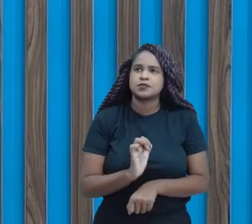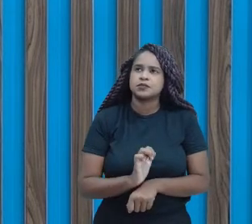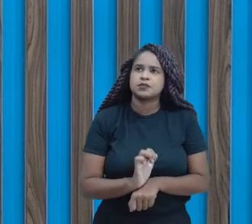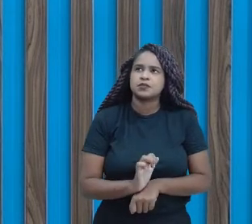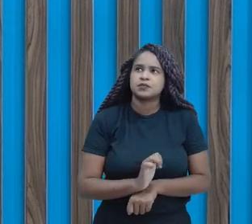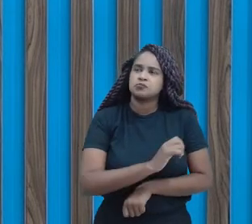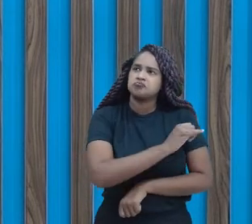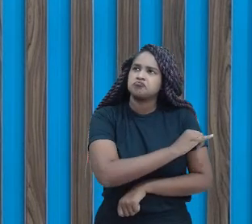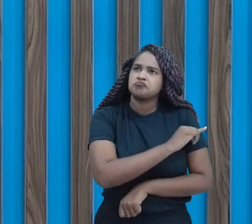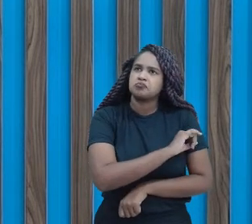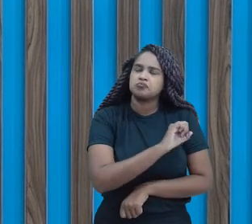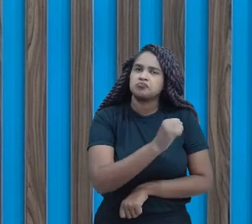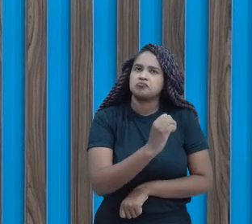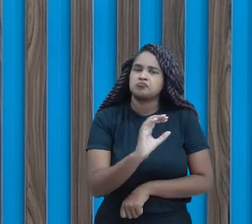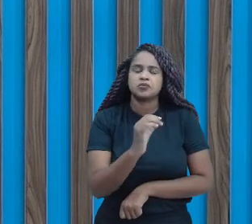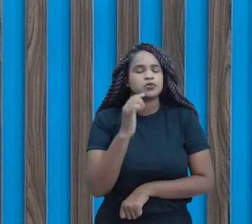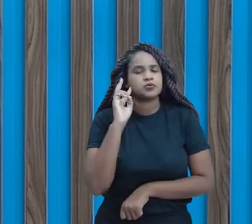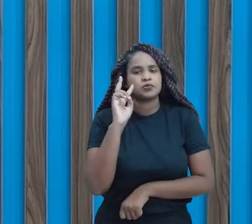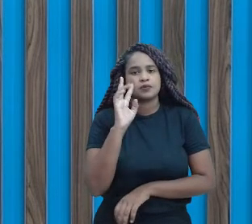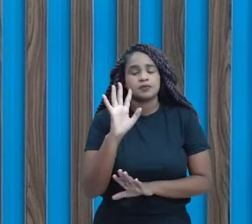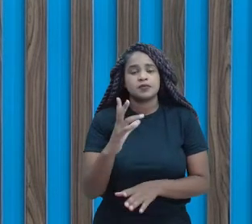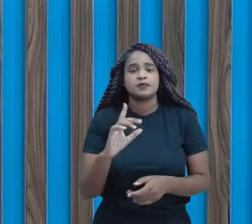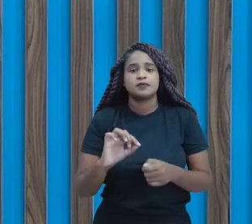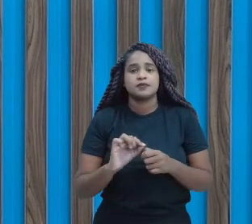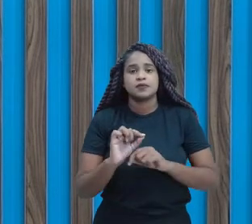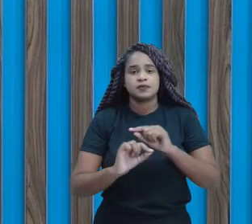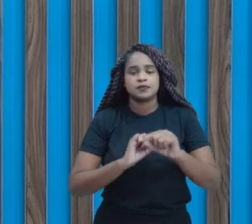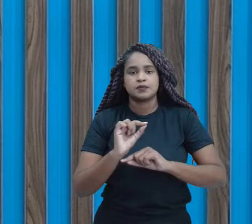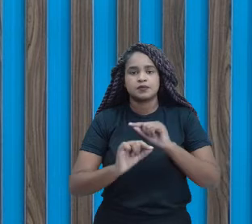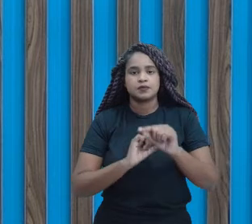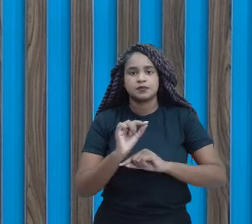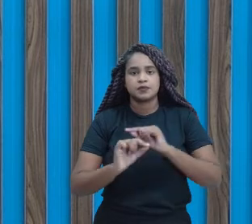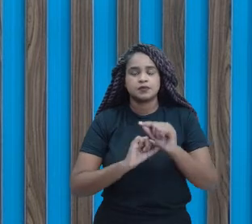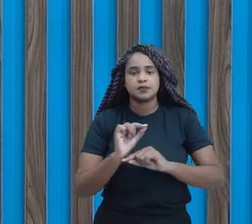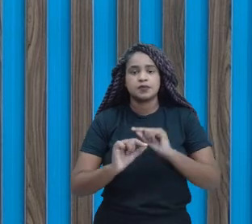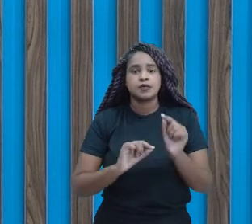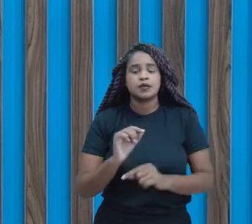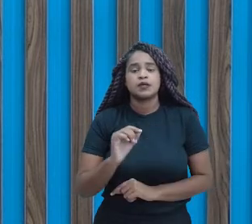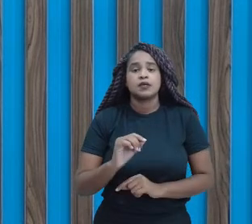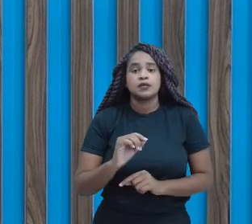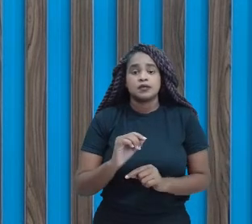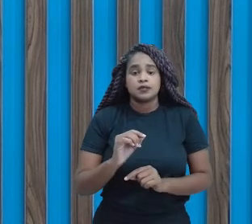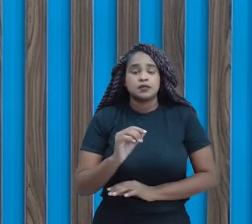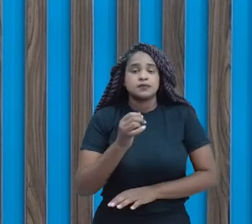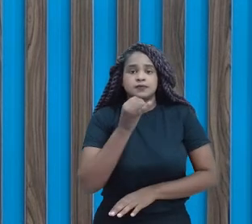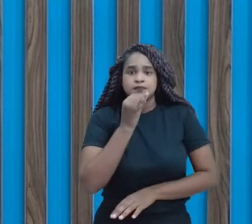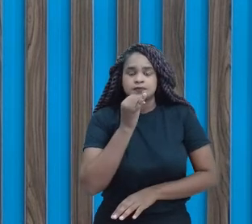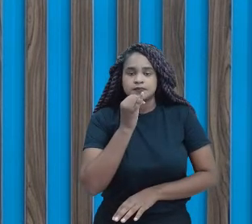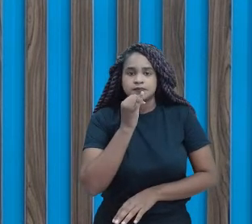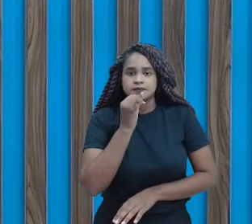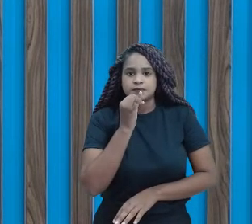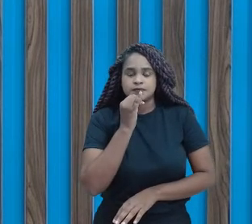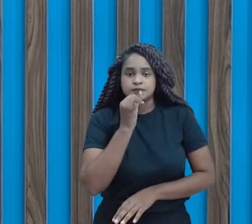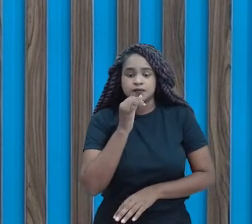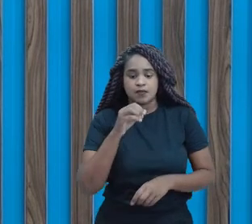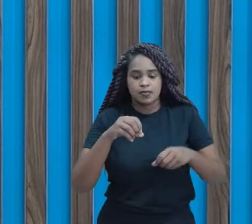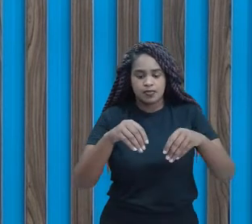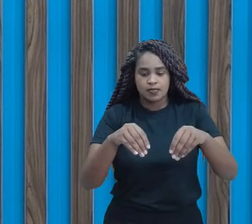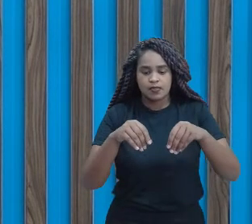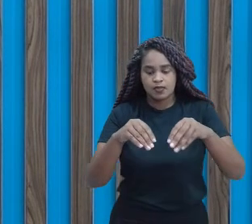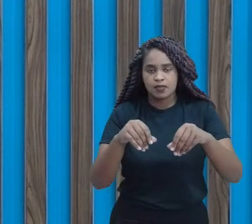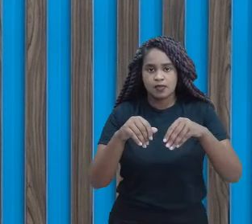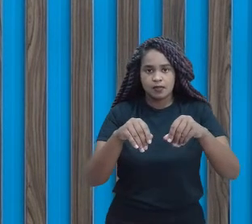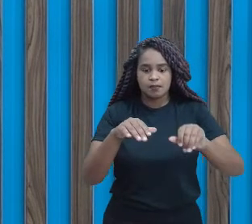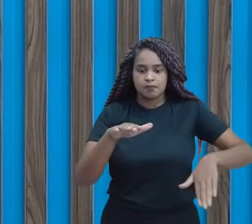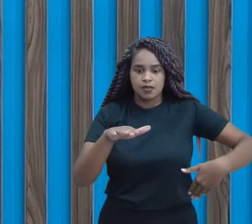foi o estado. Fizeram um trabalho de engorda na praia, né, com dragas, tirando areia lá do fundo do mar e jogando. Então uma praia que tinha em